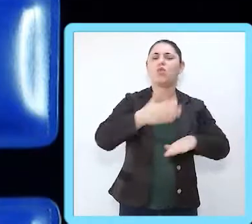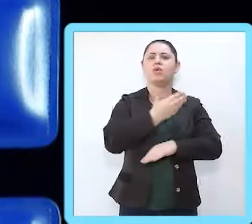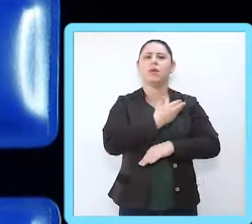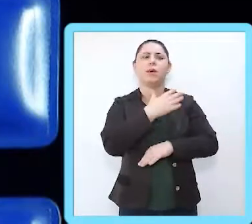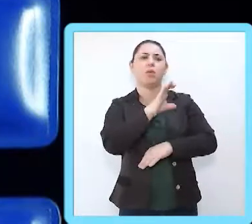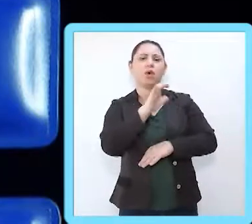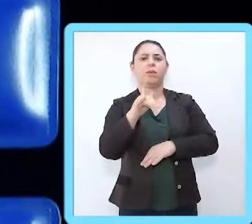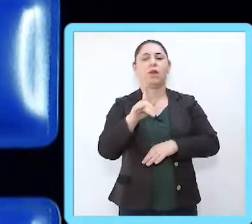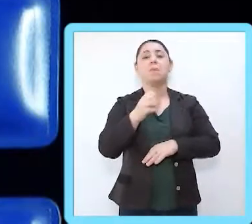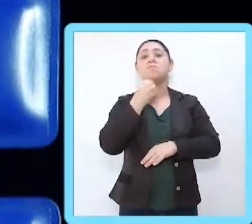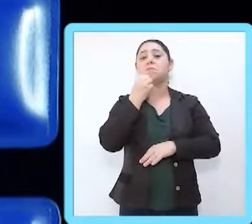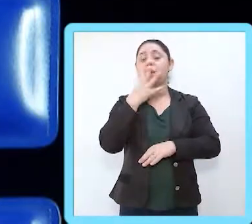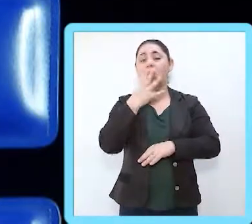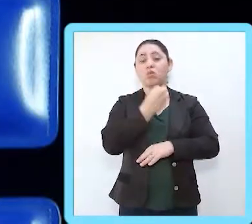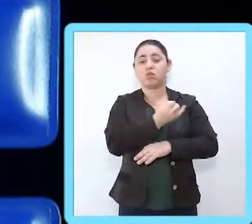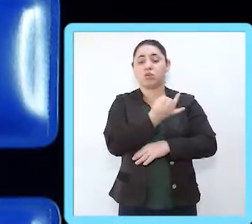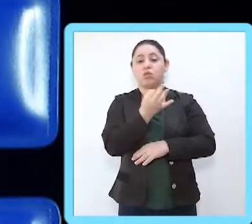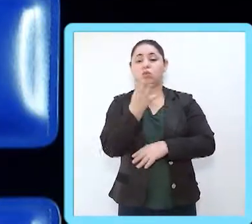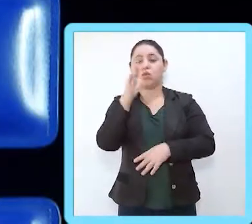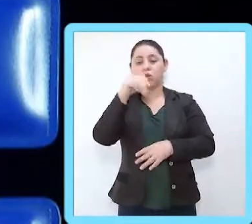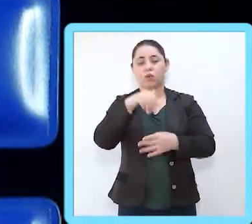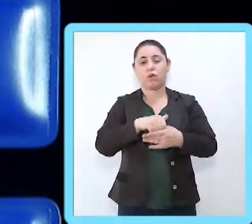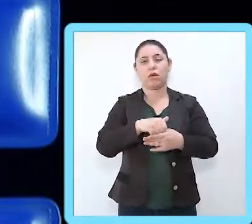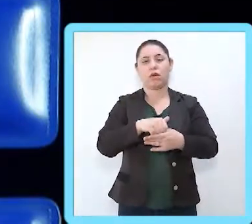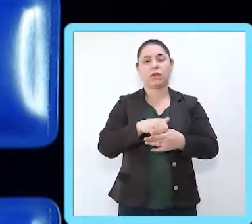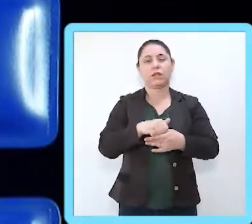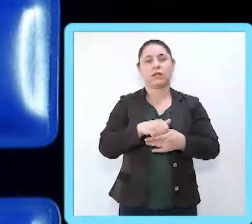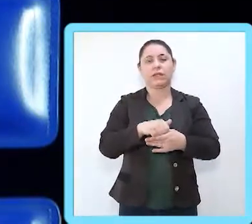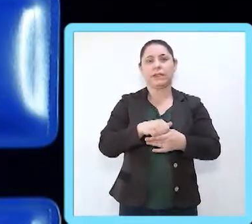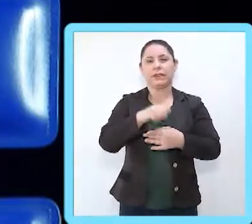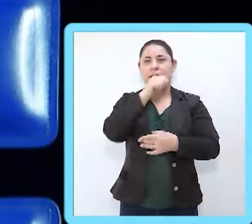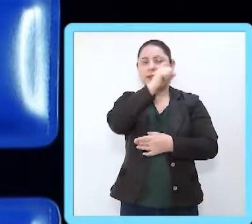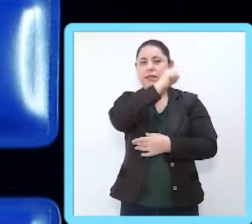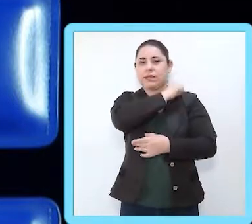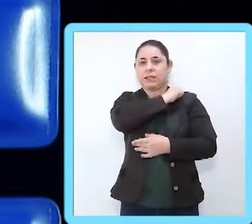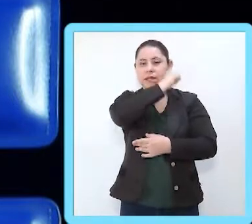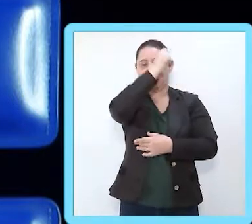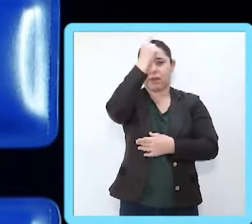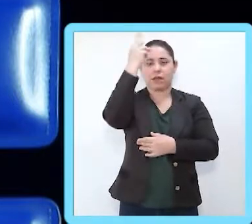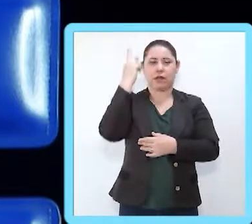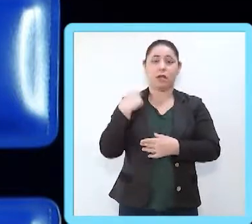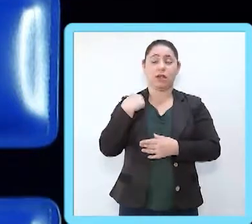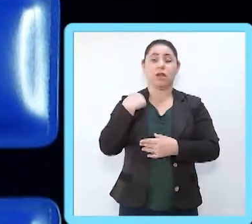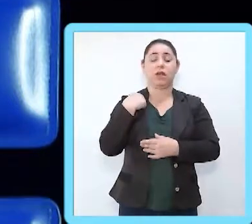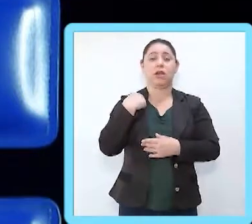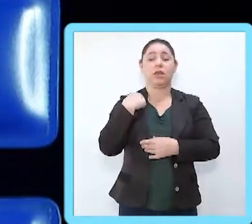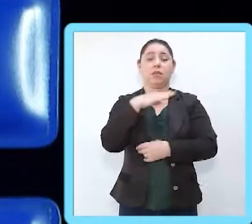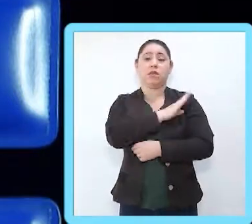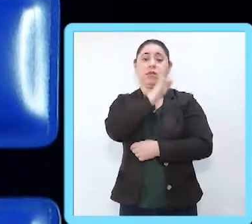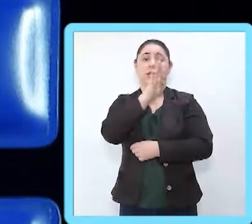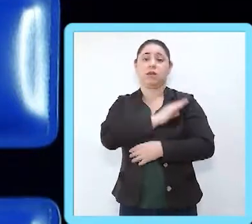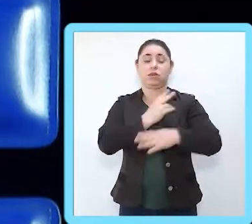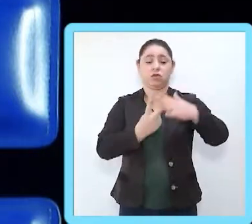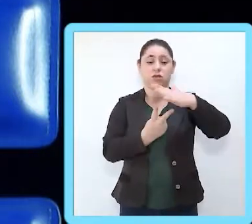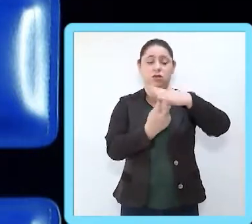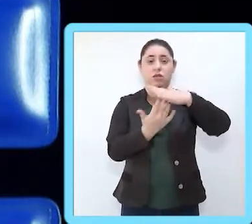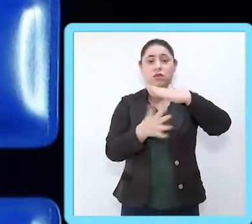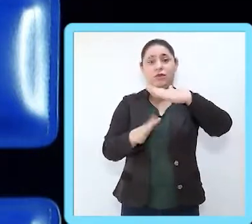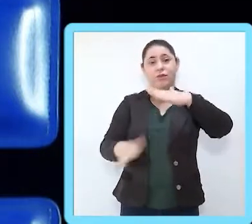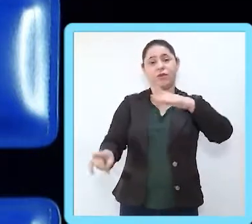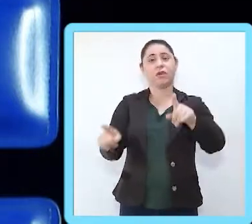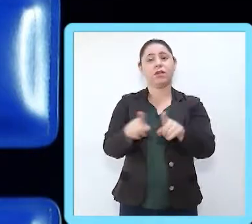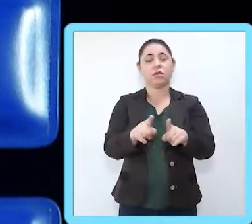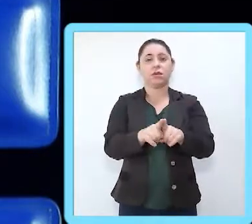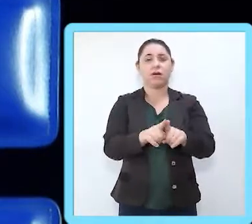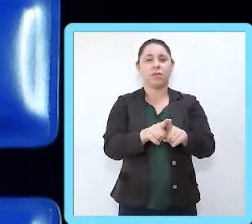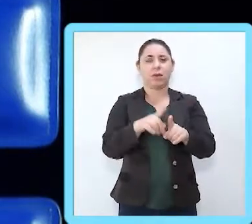muito bem votado em Santa Rita do Pardo, né? Em Brasilândia, em Silvíria, que depois de